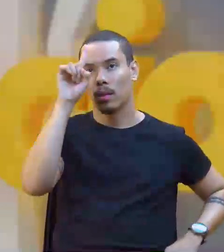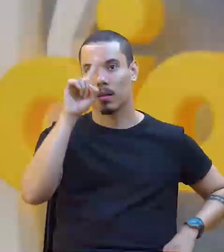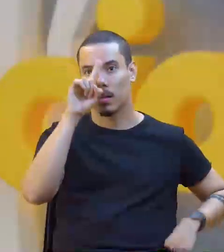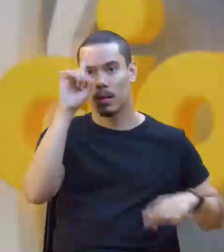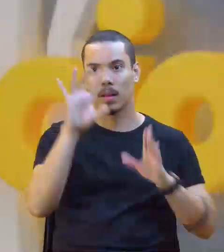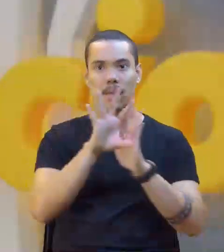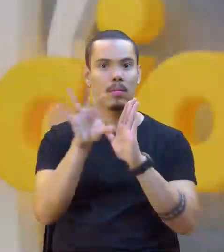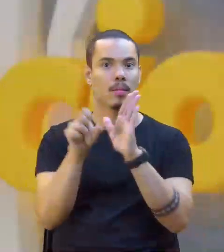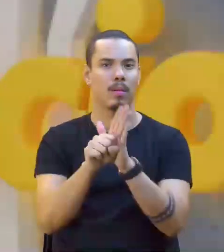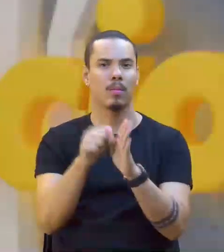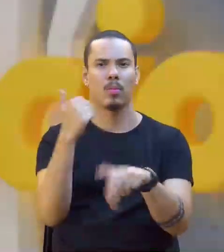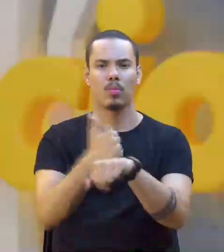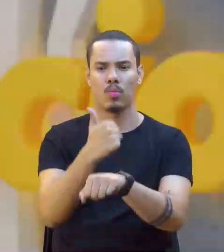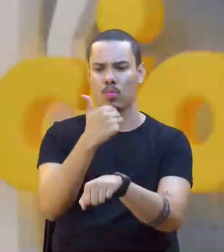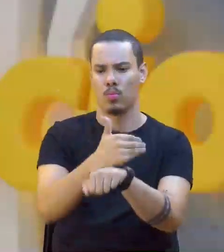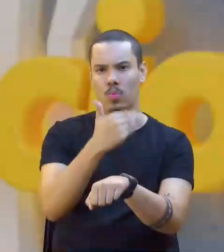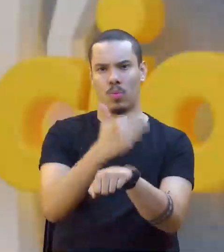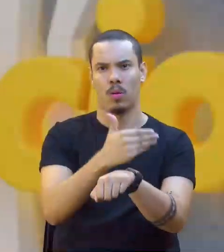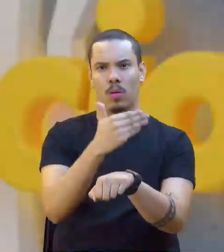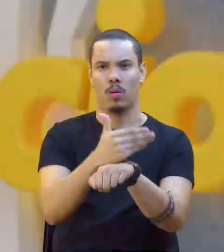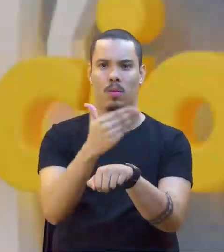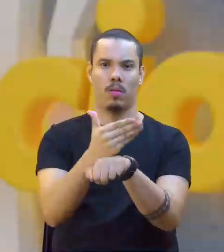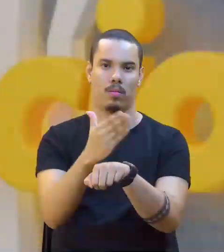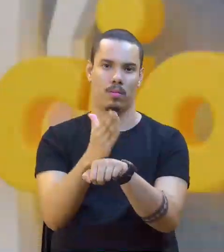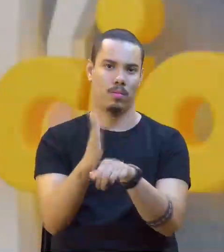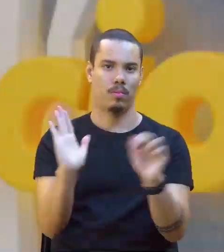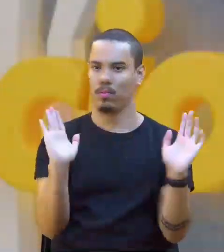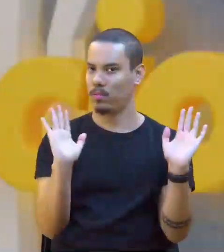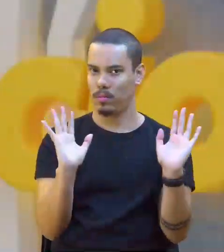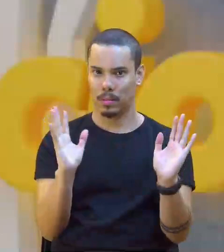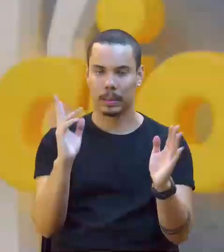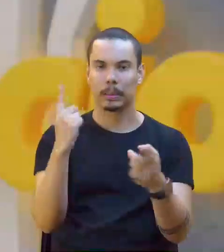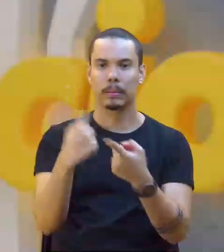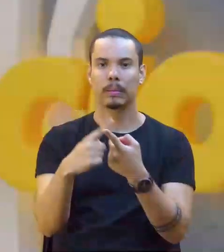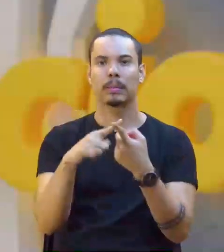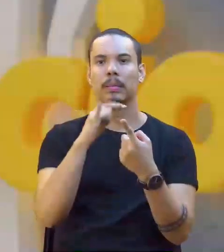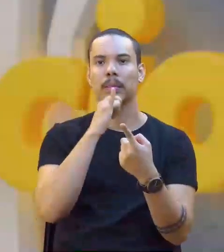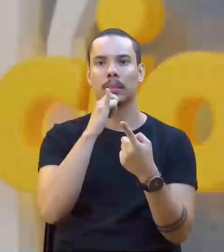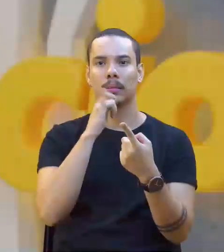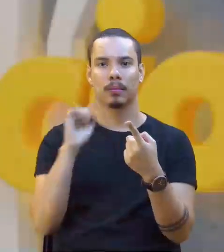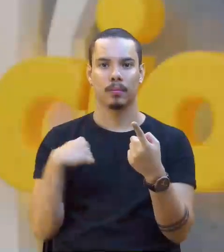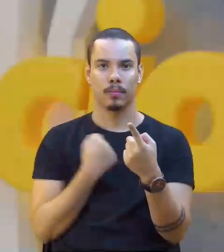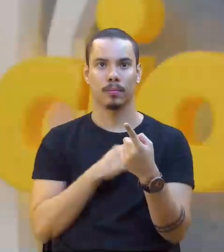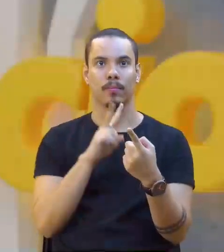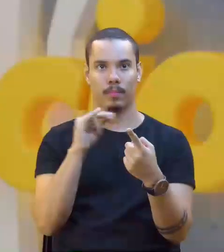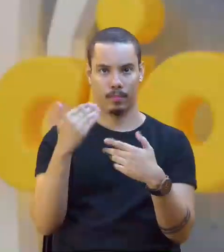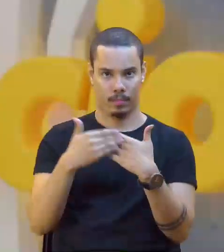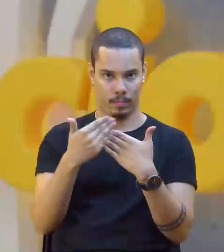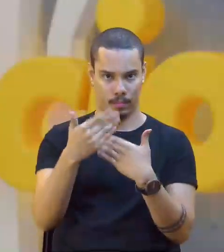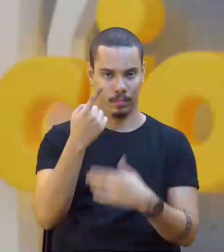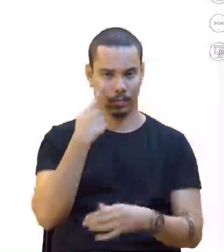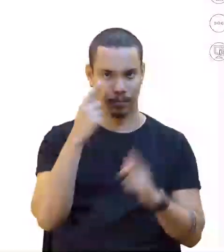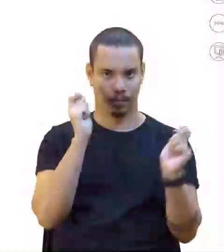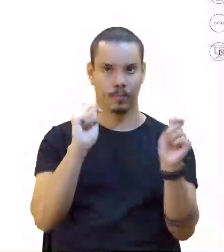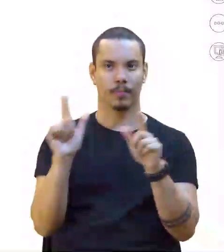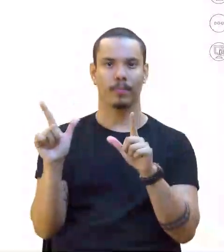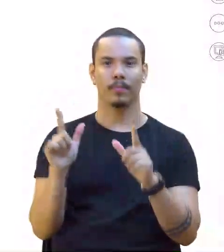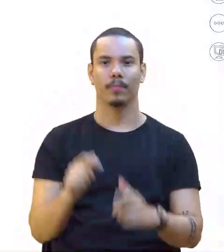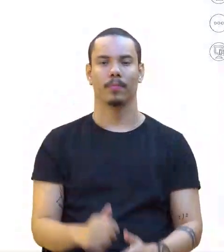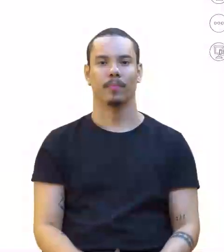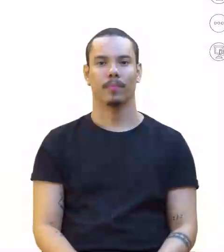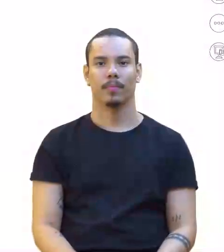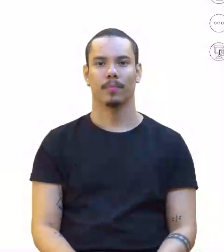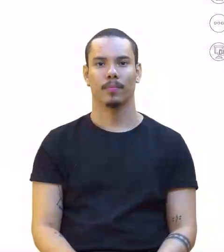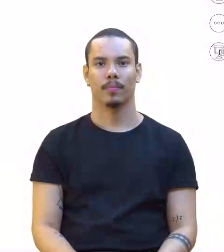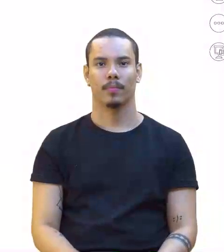ele mesmo se amarrar nessas teias, como aqui nós vamos avançar, vamos dizer. Vamos lá para o quadro, olha só. O